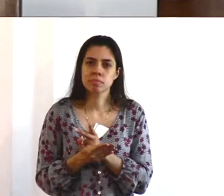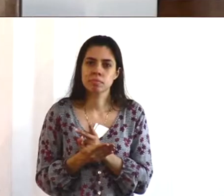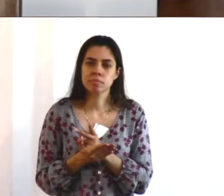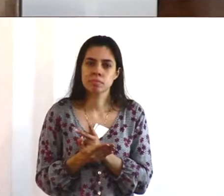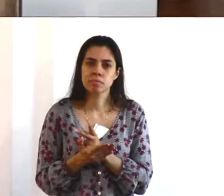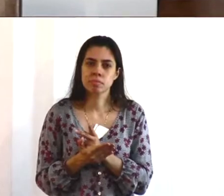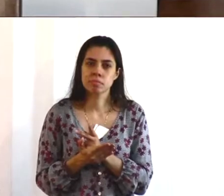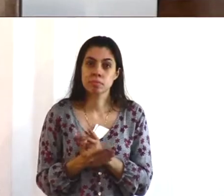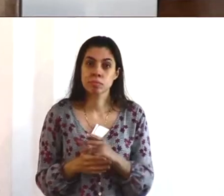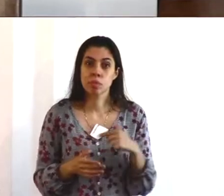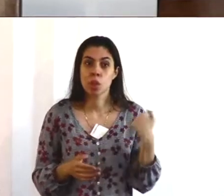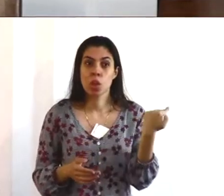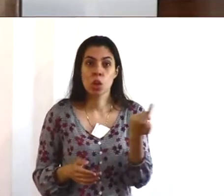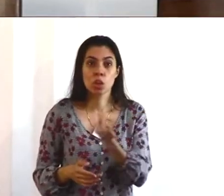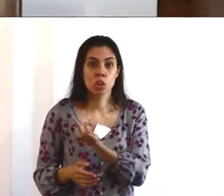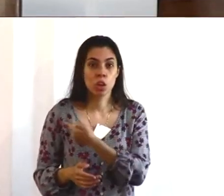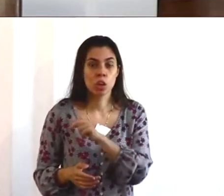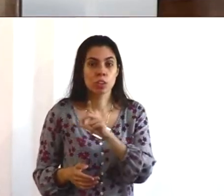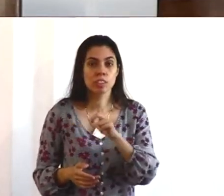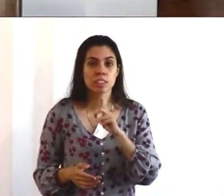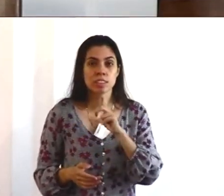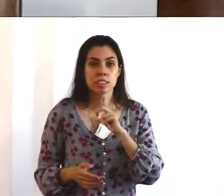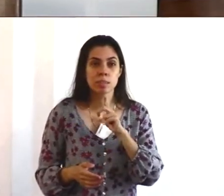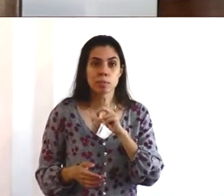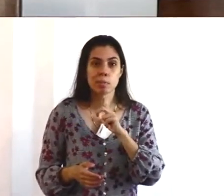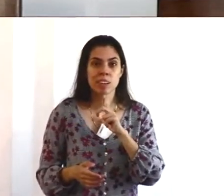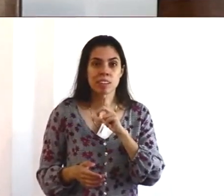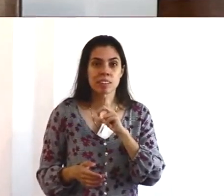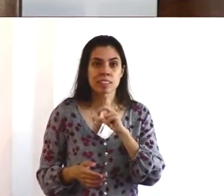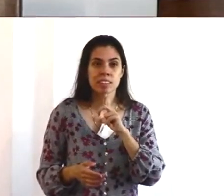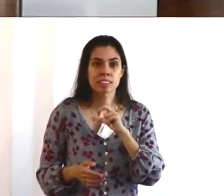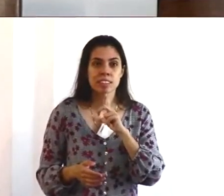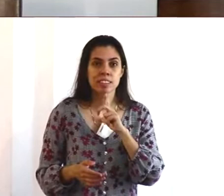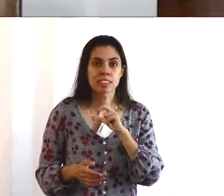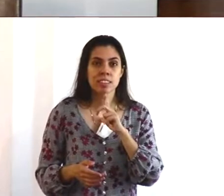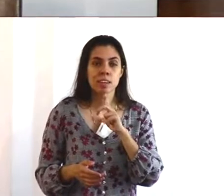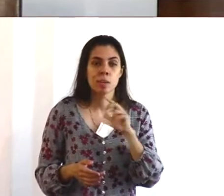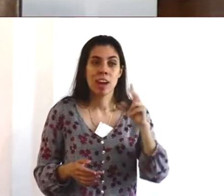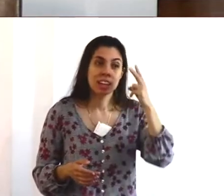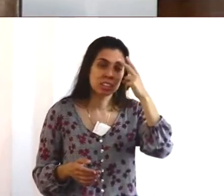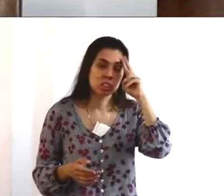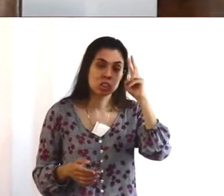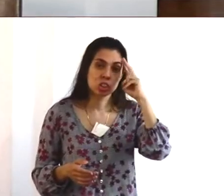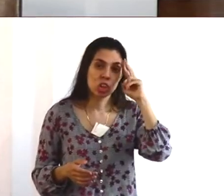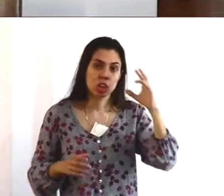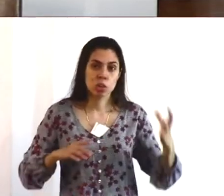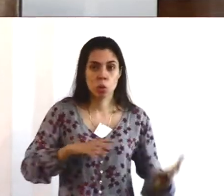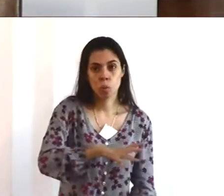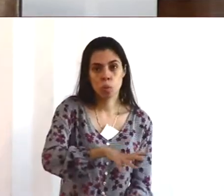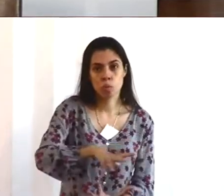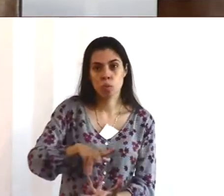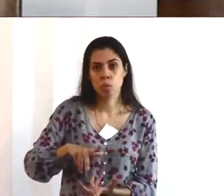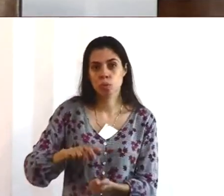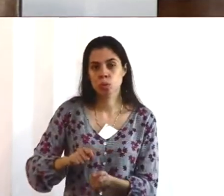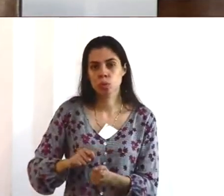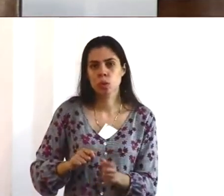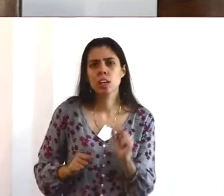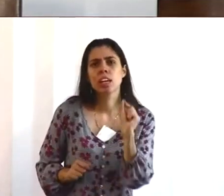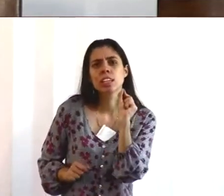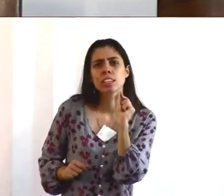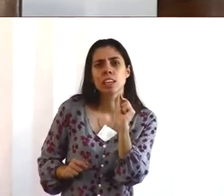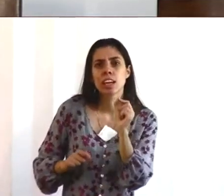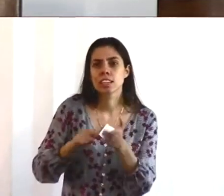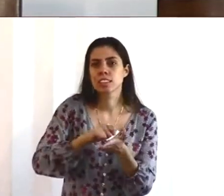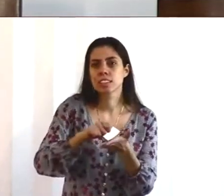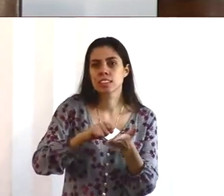de uma história, e essa história também foi escrita. No entanto, o escritor dessa história